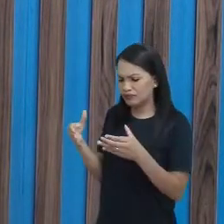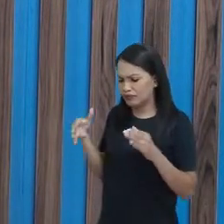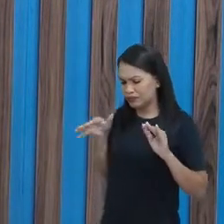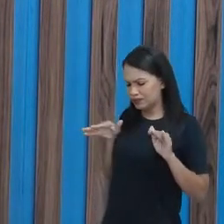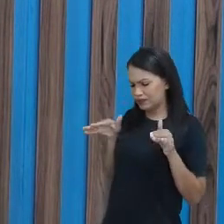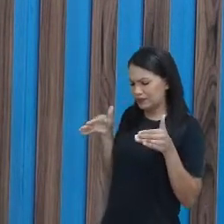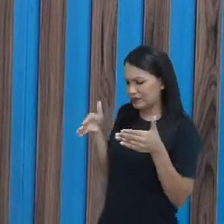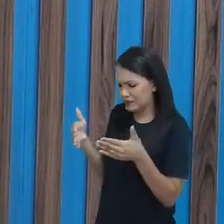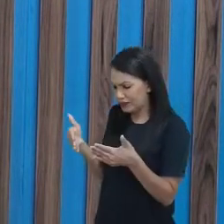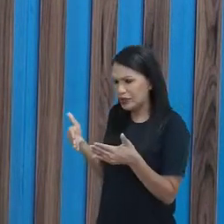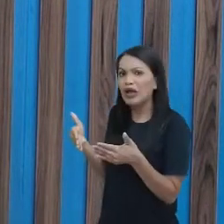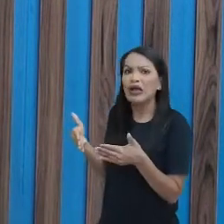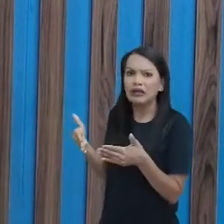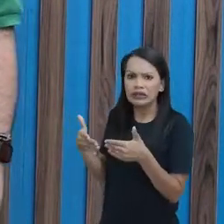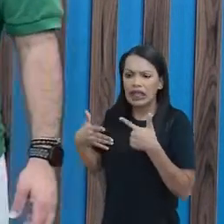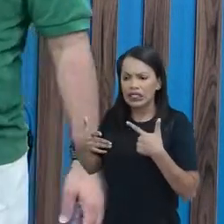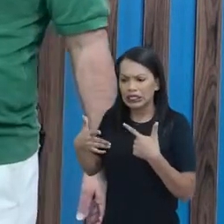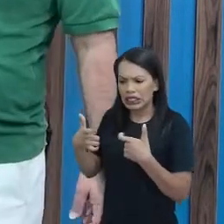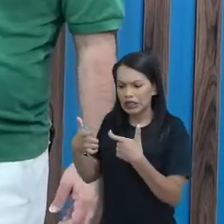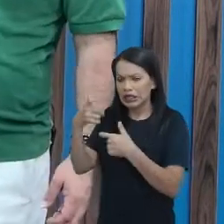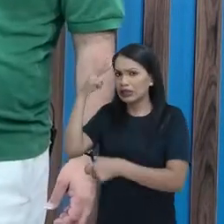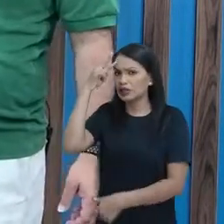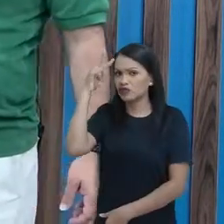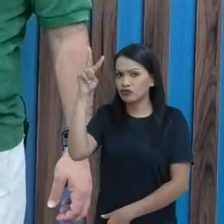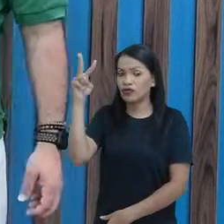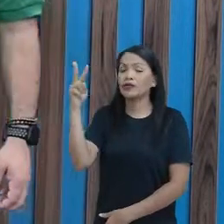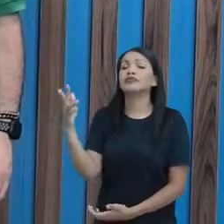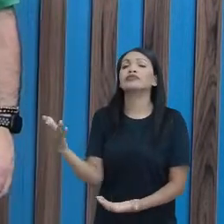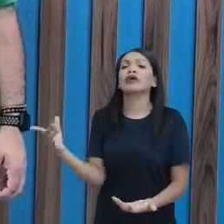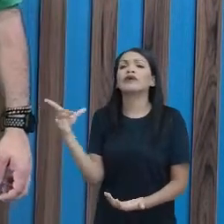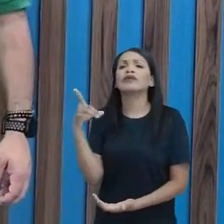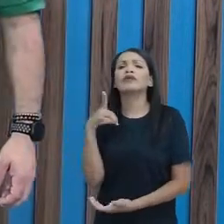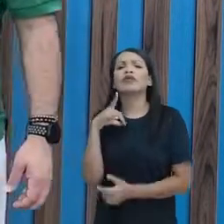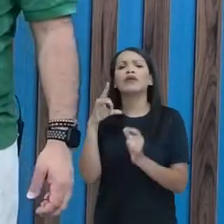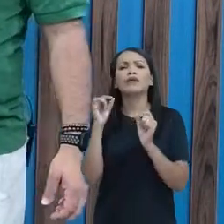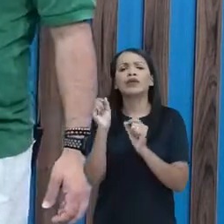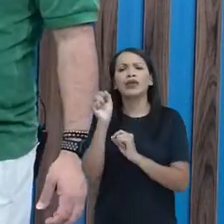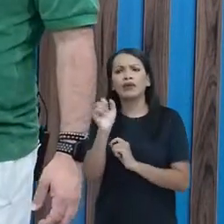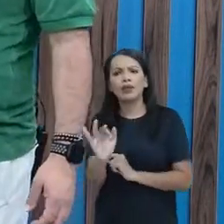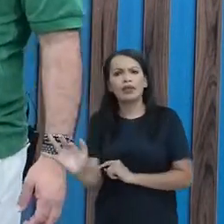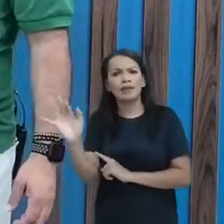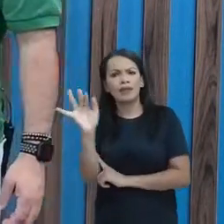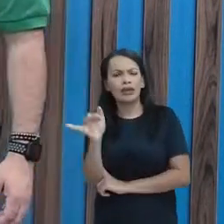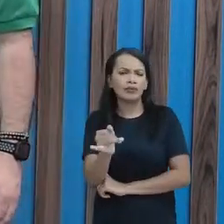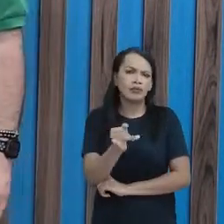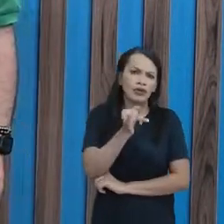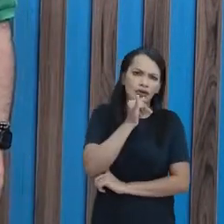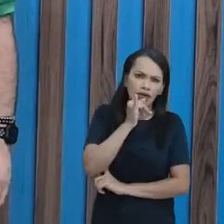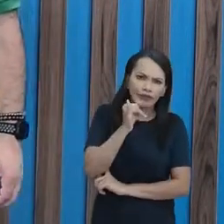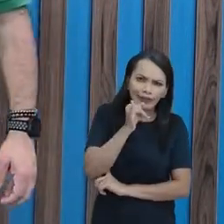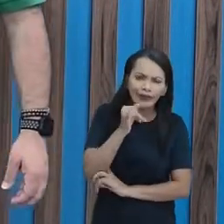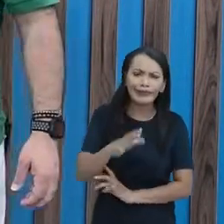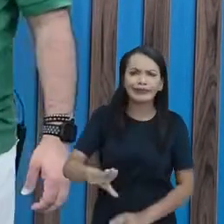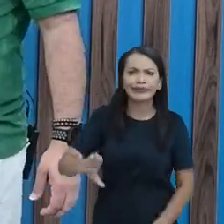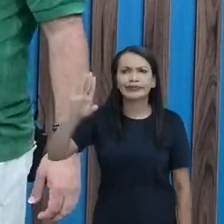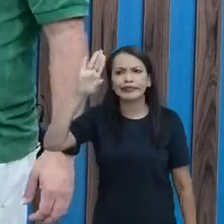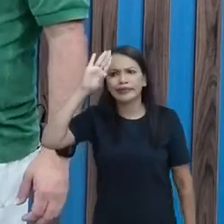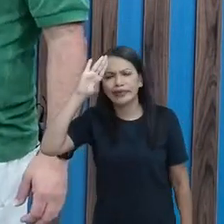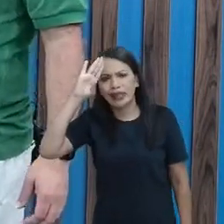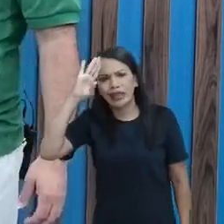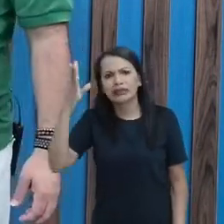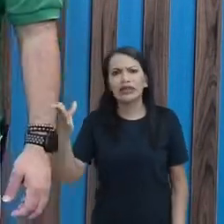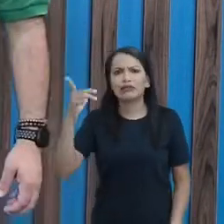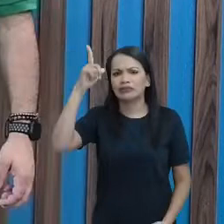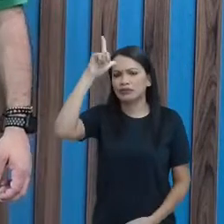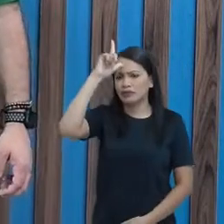outro teatro, né, de guerra da história. Então aqui a gente tem, imagem, por exemplo, de soldados, soldados